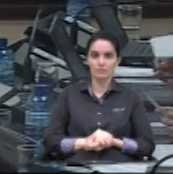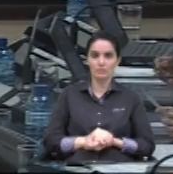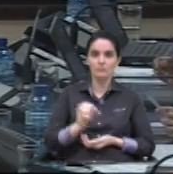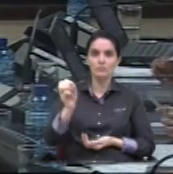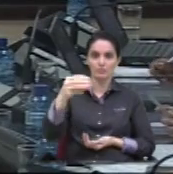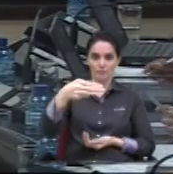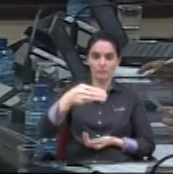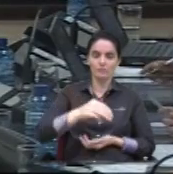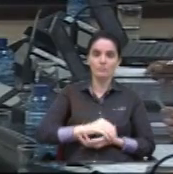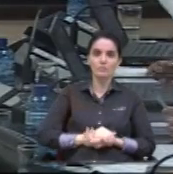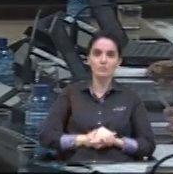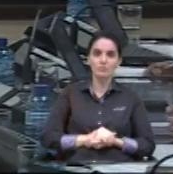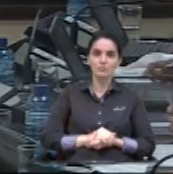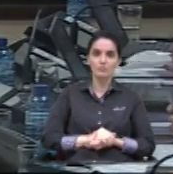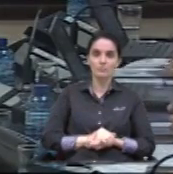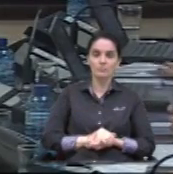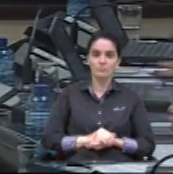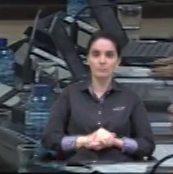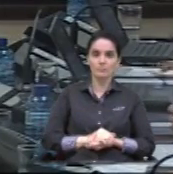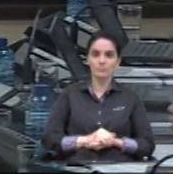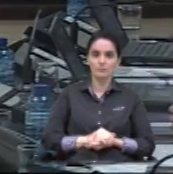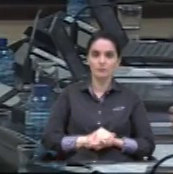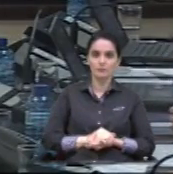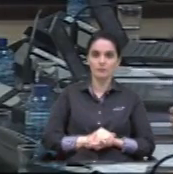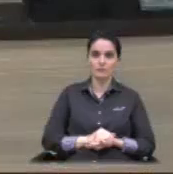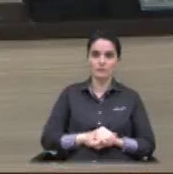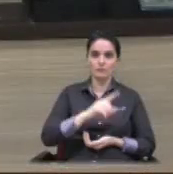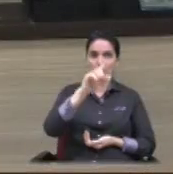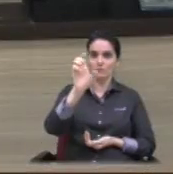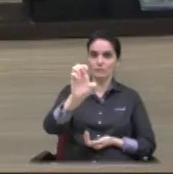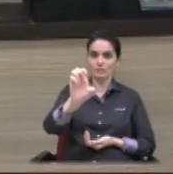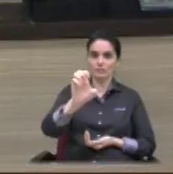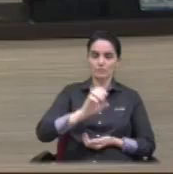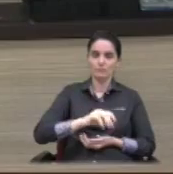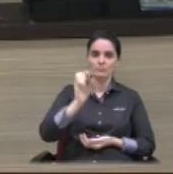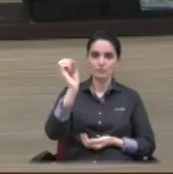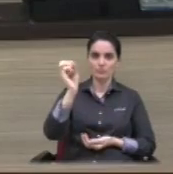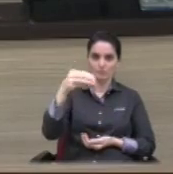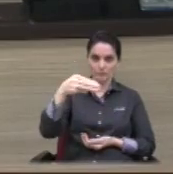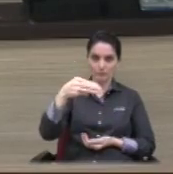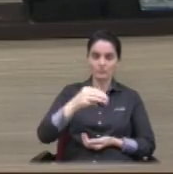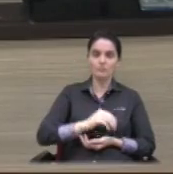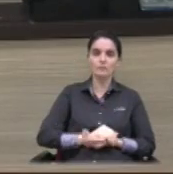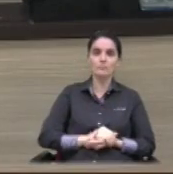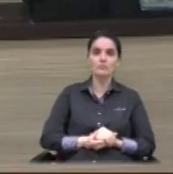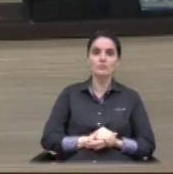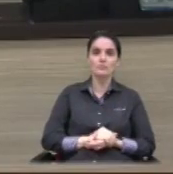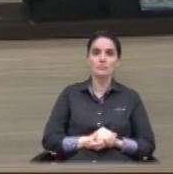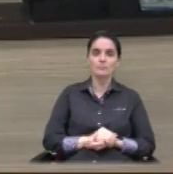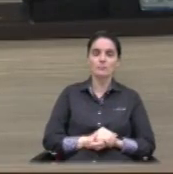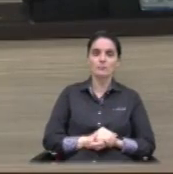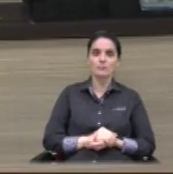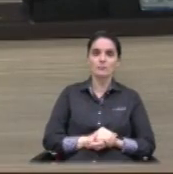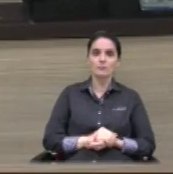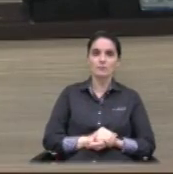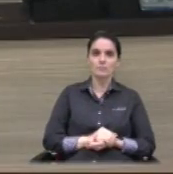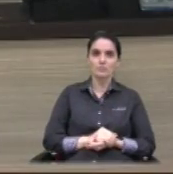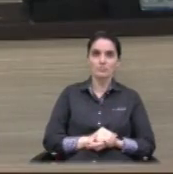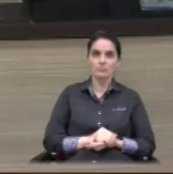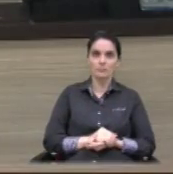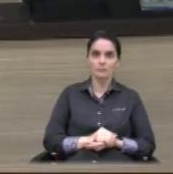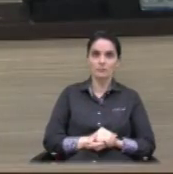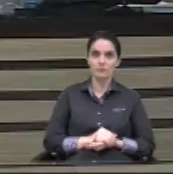Sim. Vereador Zé Damix. Sim. Que é o proponente, sim. O